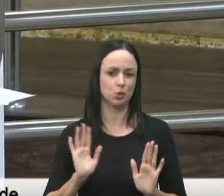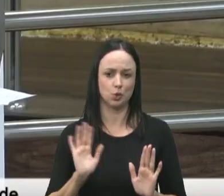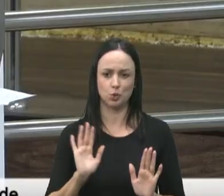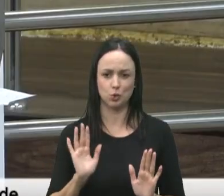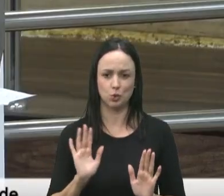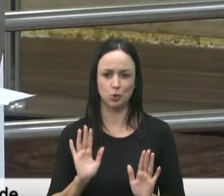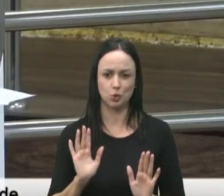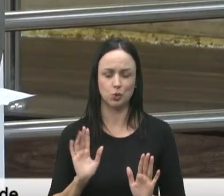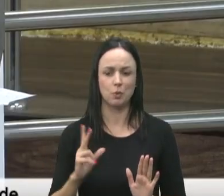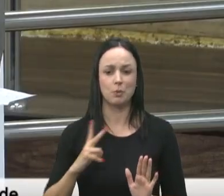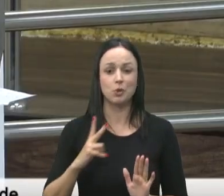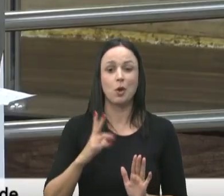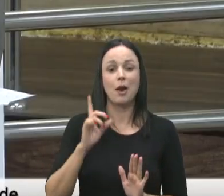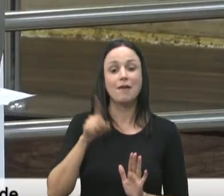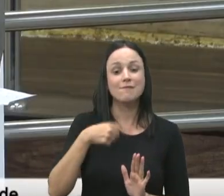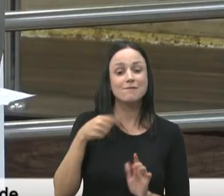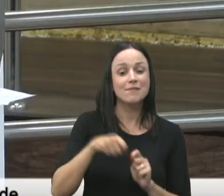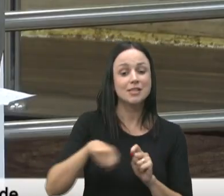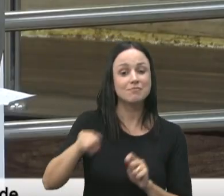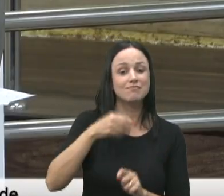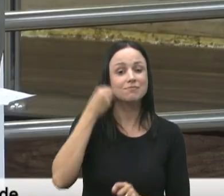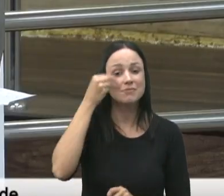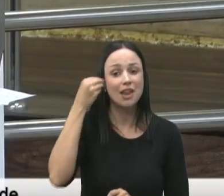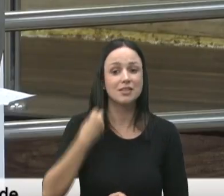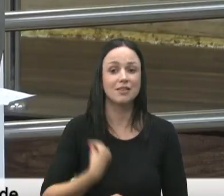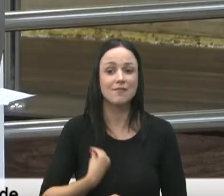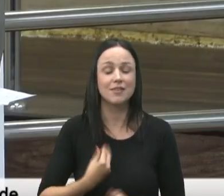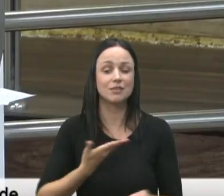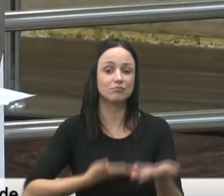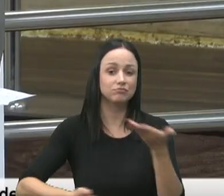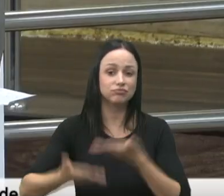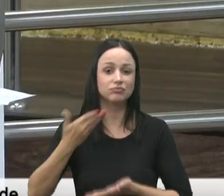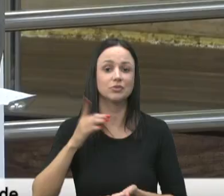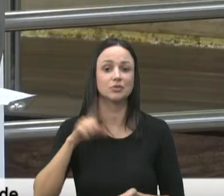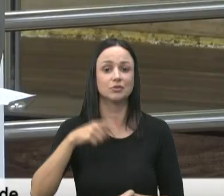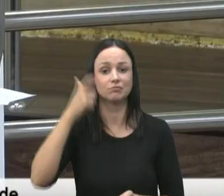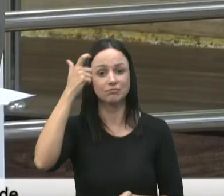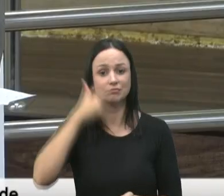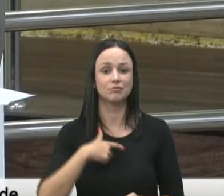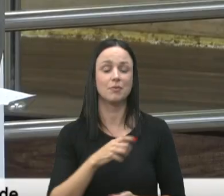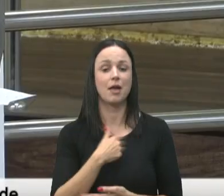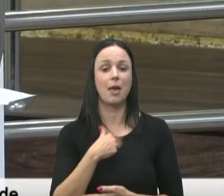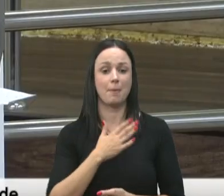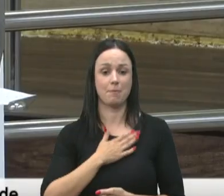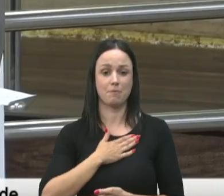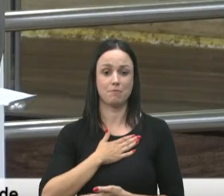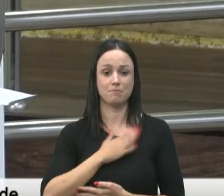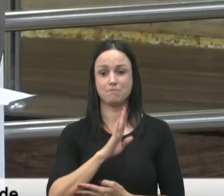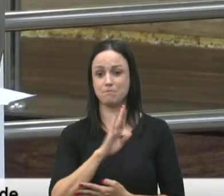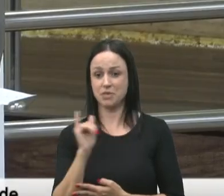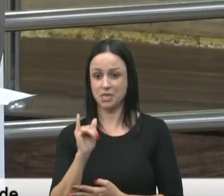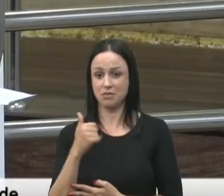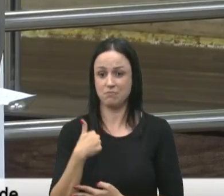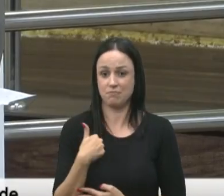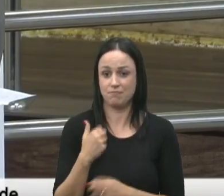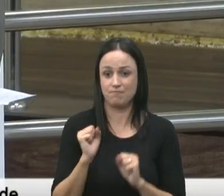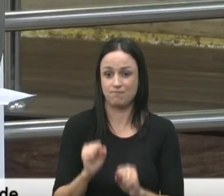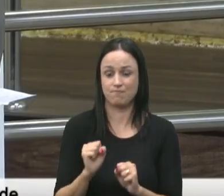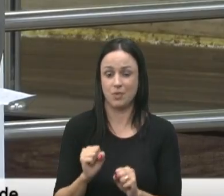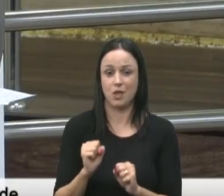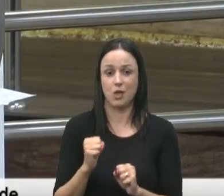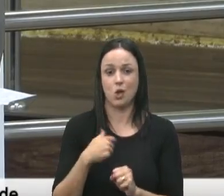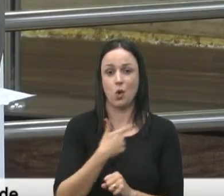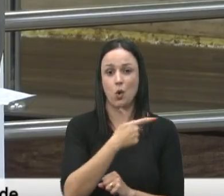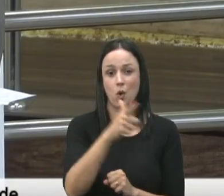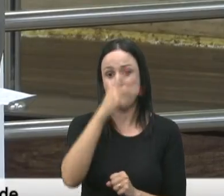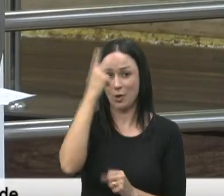fazer das vivências, experiências que ser uma pessoa bissexual no nosso país me trouxe, para que outras pessoas como